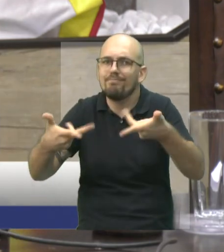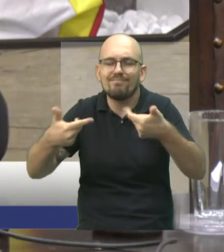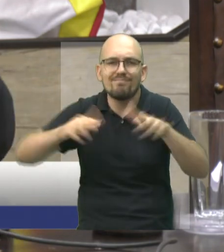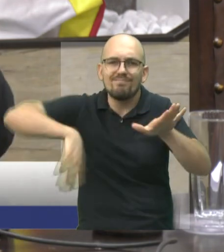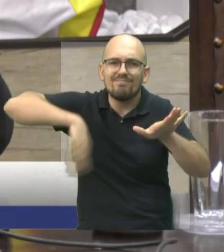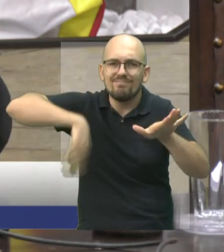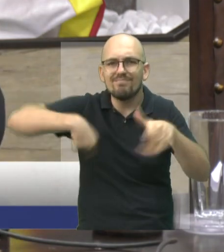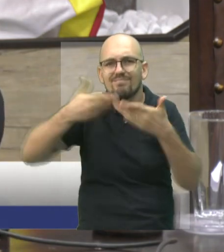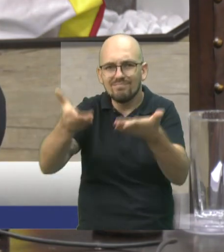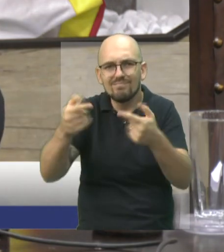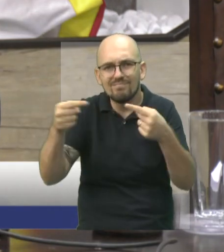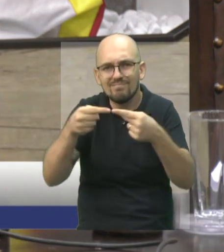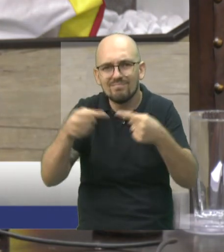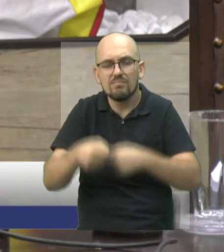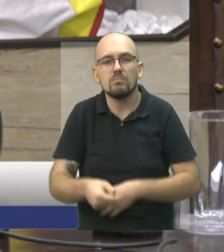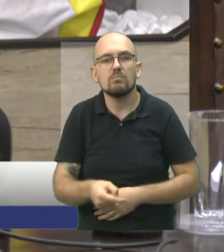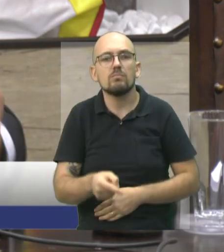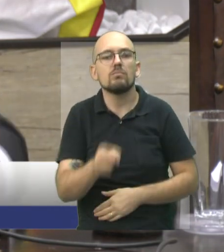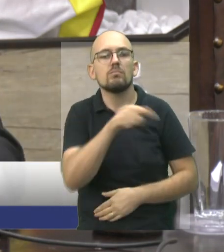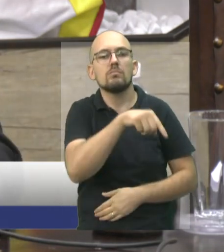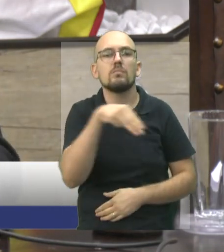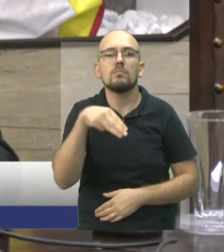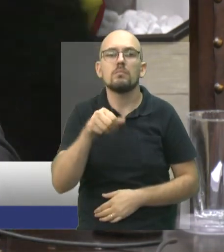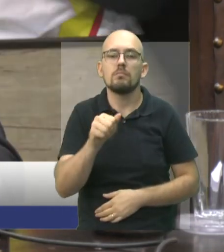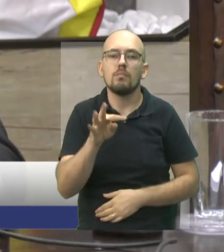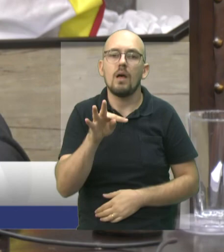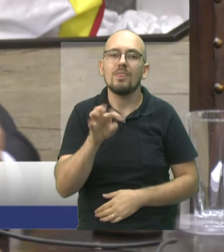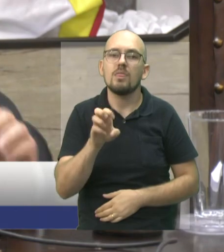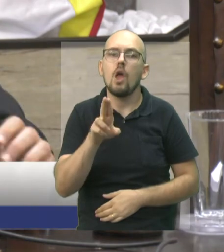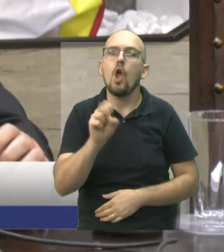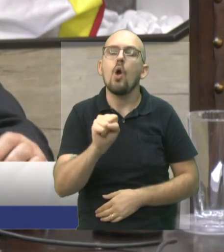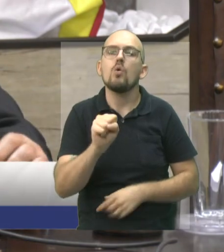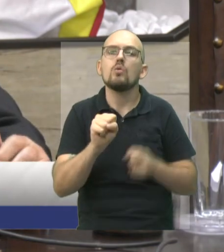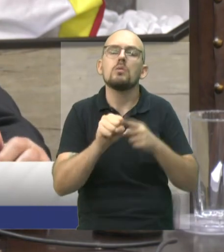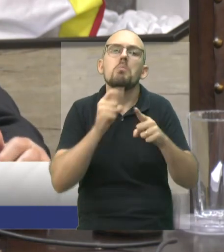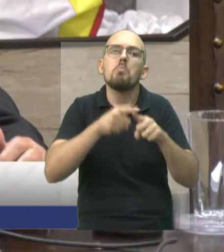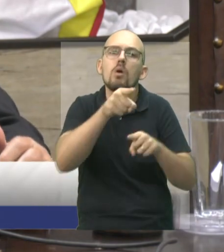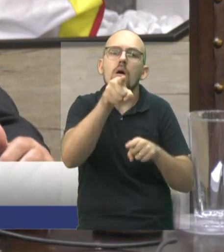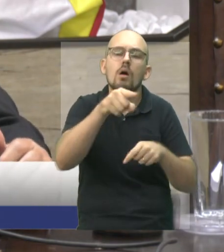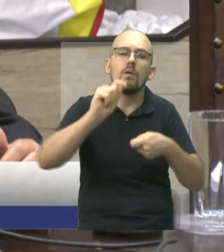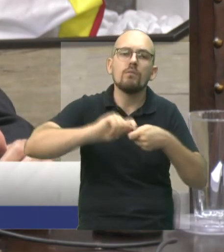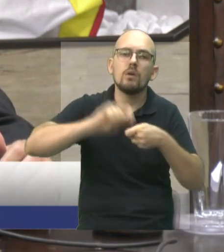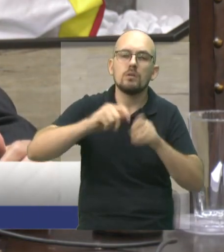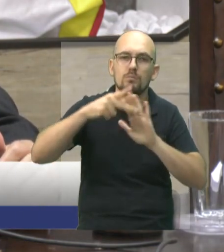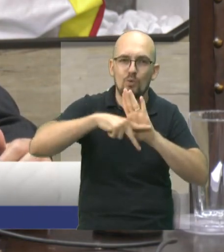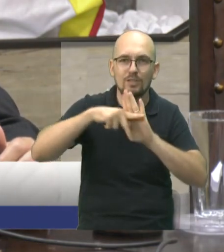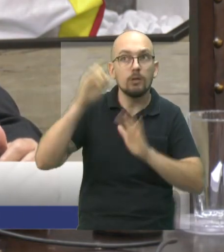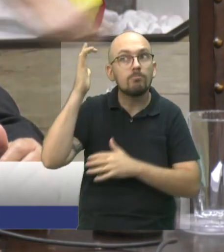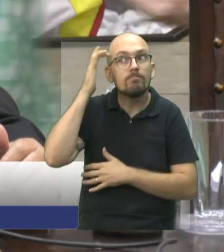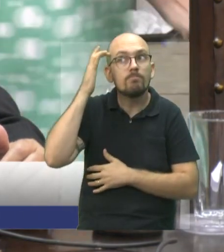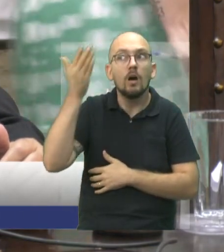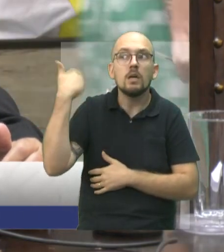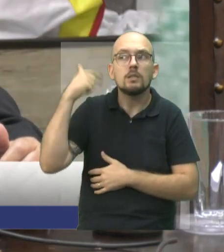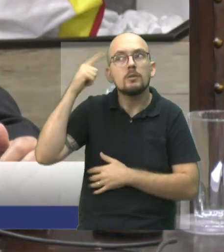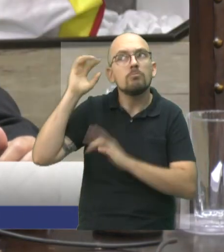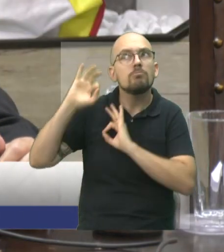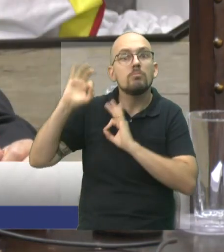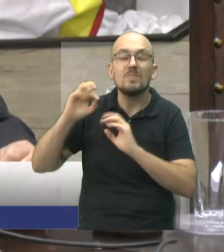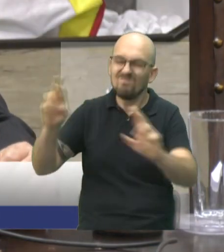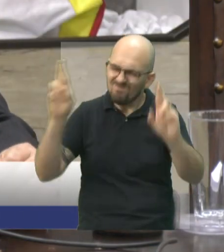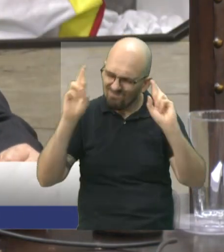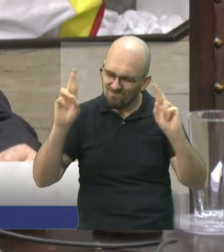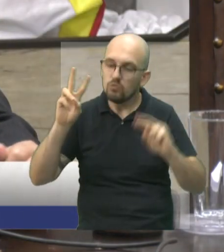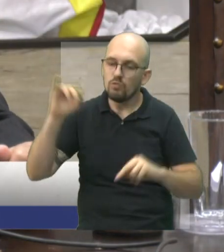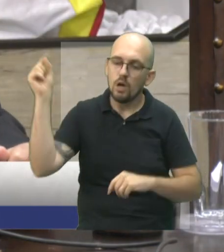natação. Você, Matheus Turini, por que aqueles projetos que você tem em mente, se Deus quiser, nós vamos colocar